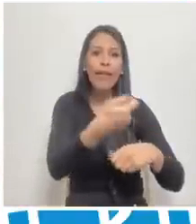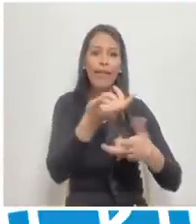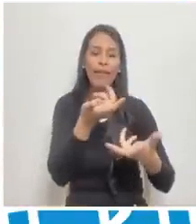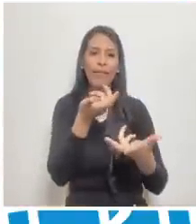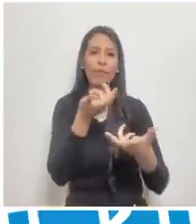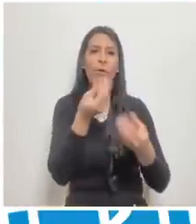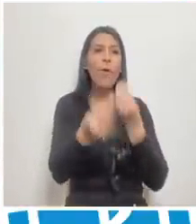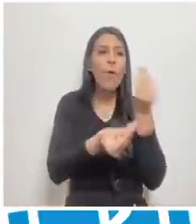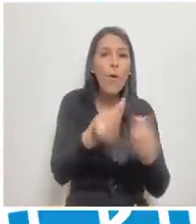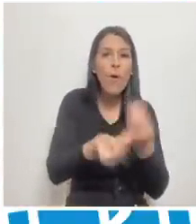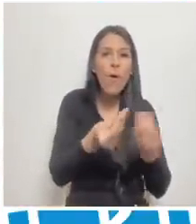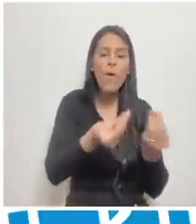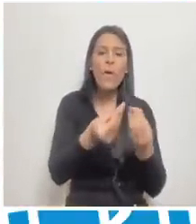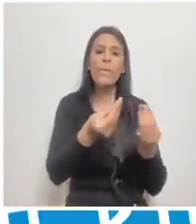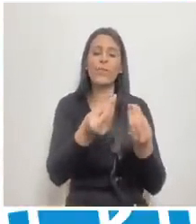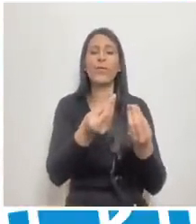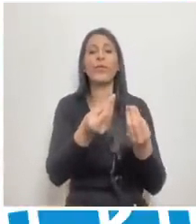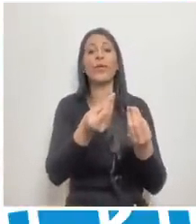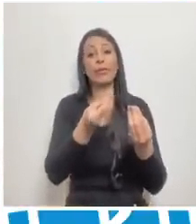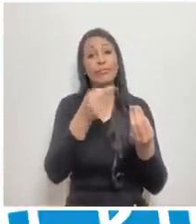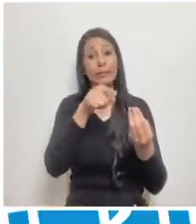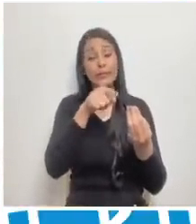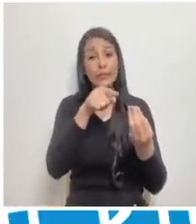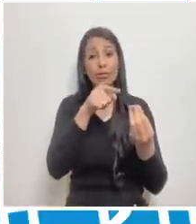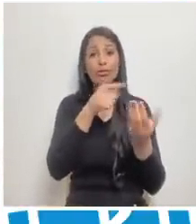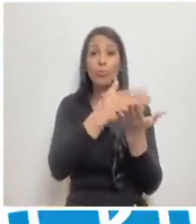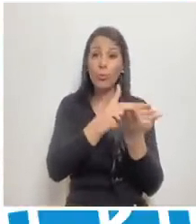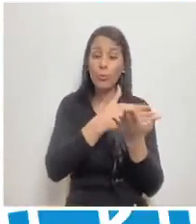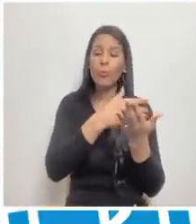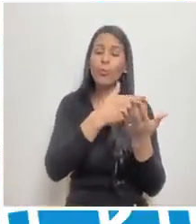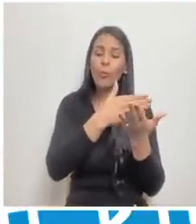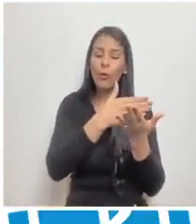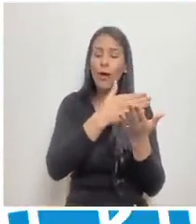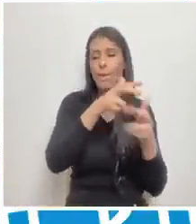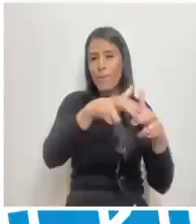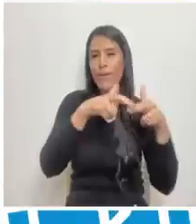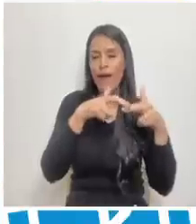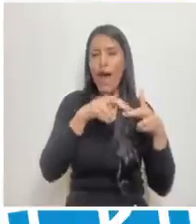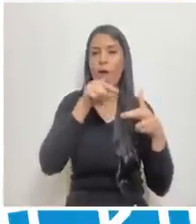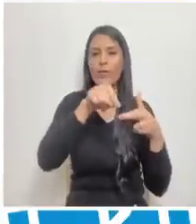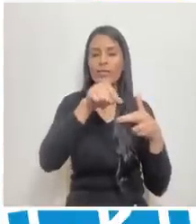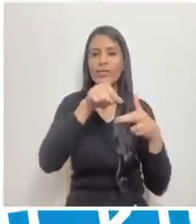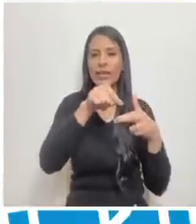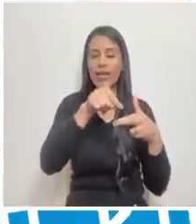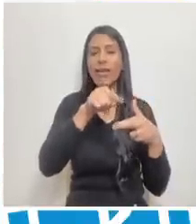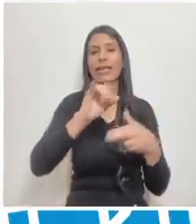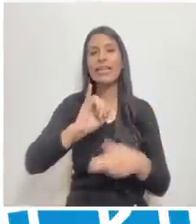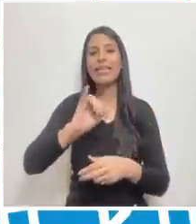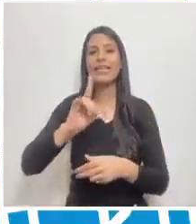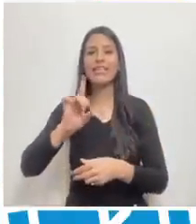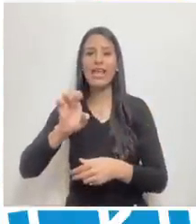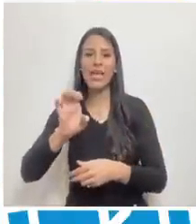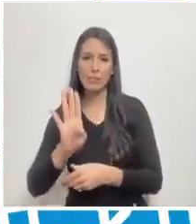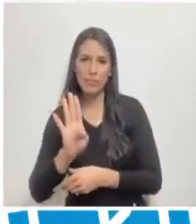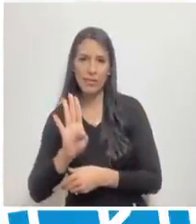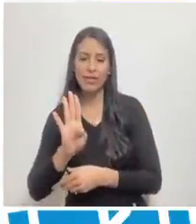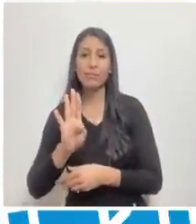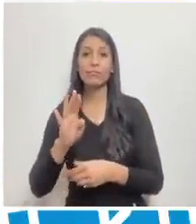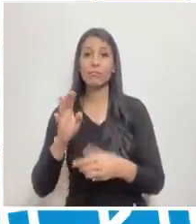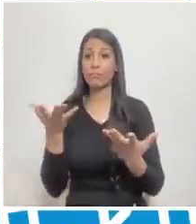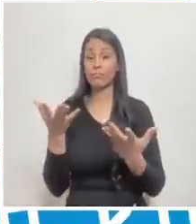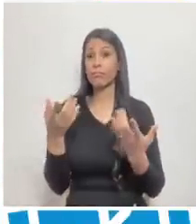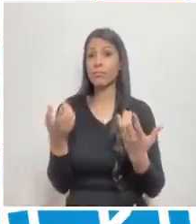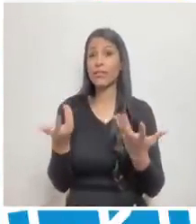do IDEB, né? Hoje ela é representada do IDEB, então se desejava uma medida de qualidade de